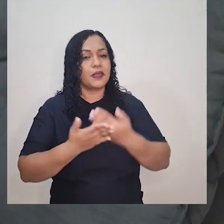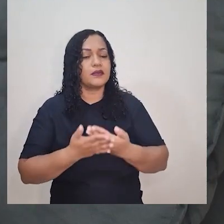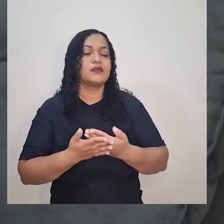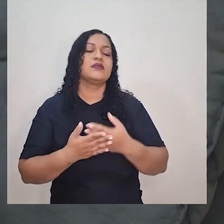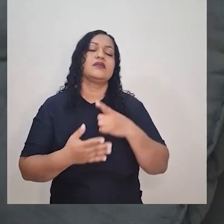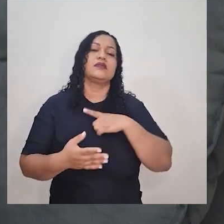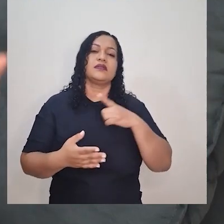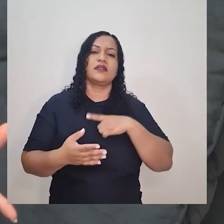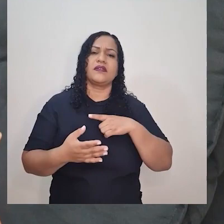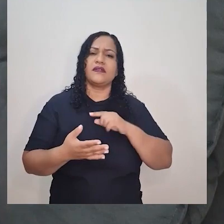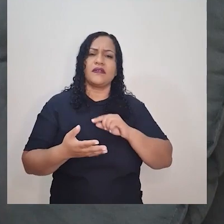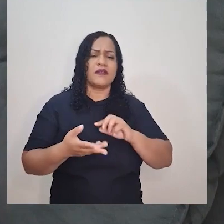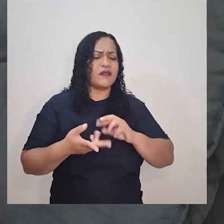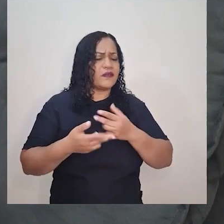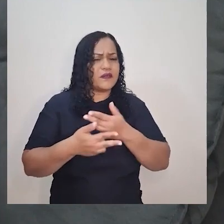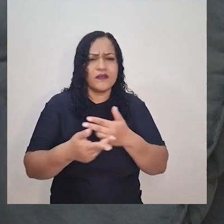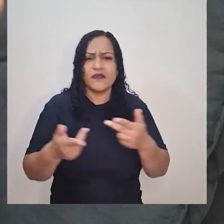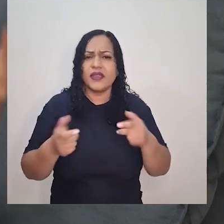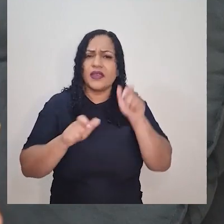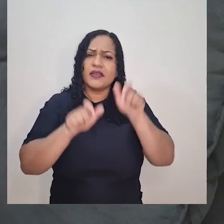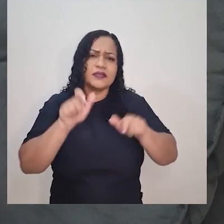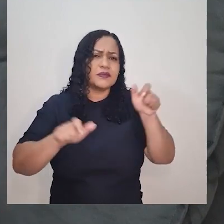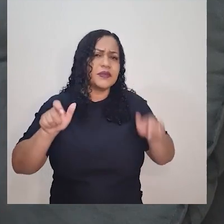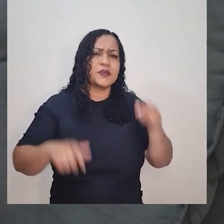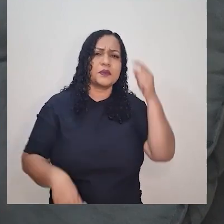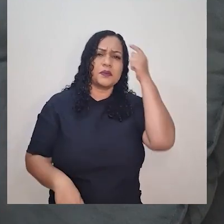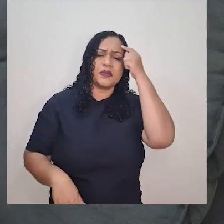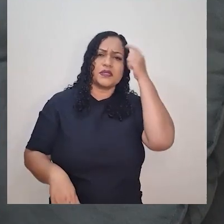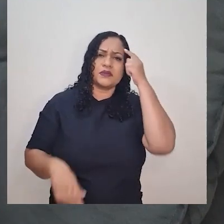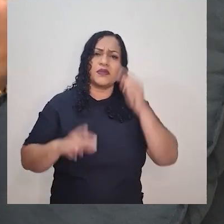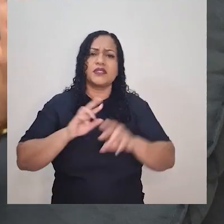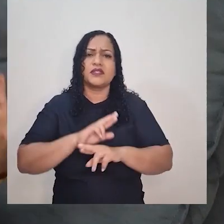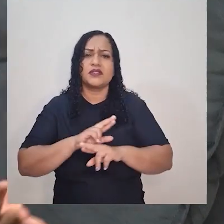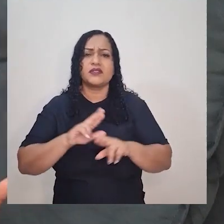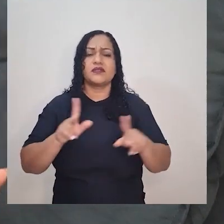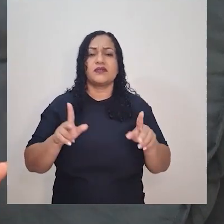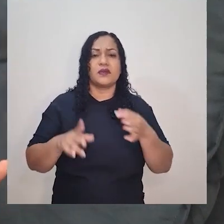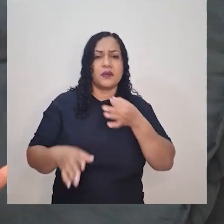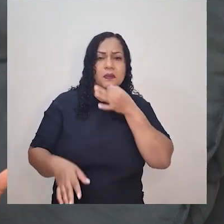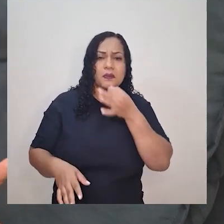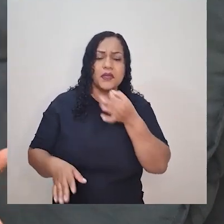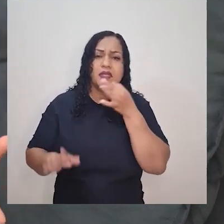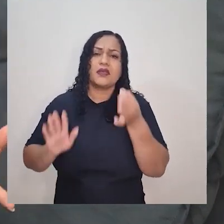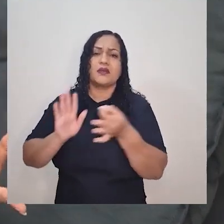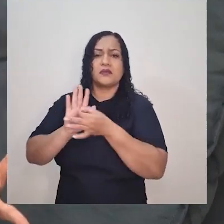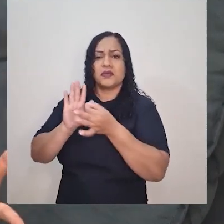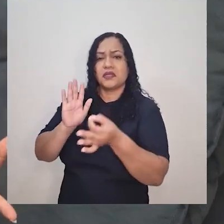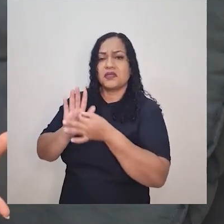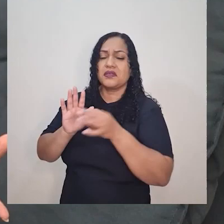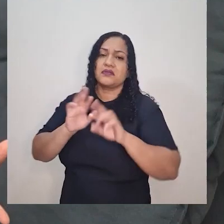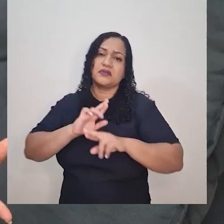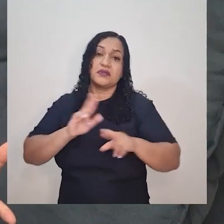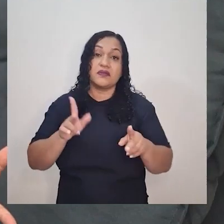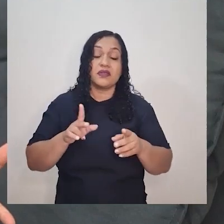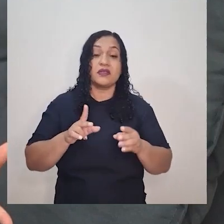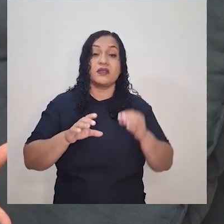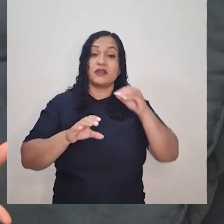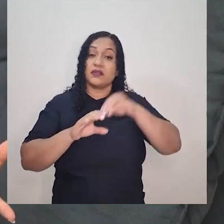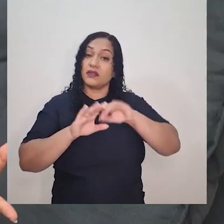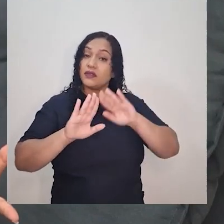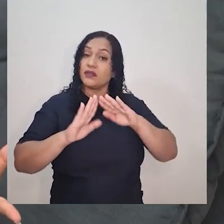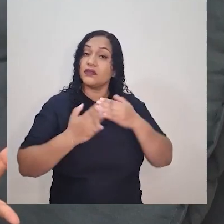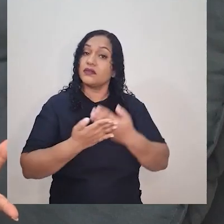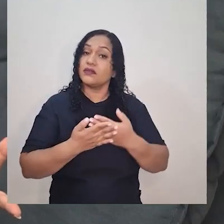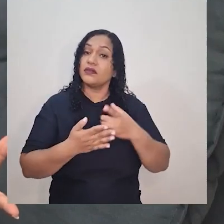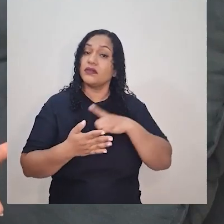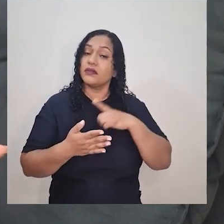subjetividades. São várias pessoas com pensamentos diferentes, com posicionamentos diferentes. E olha que a escola também tem